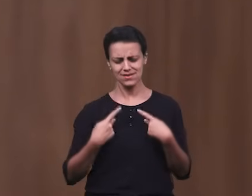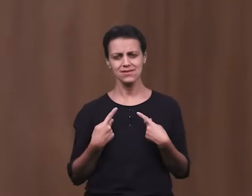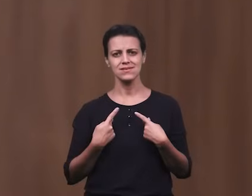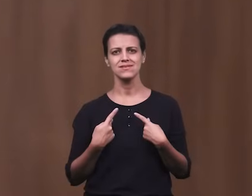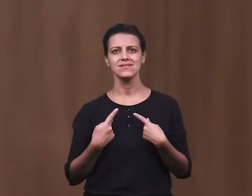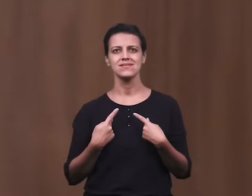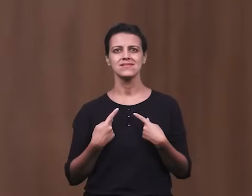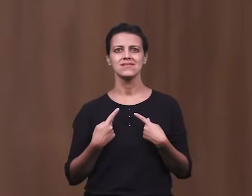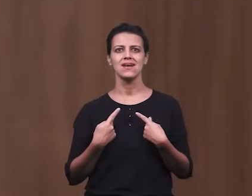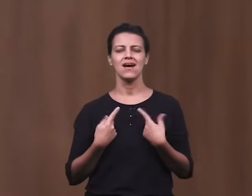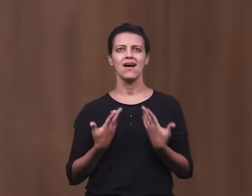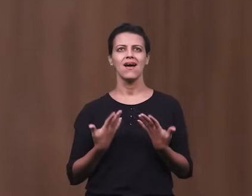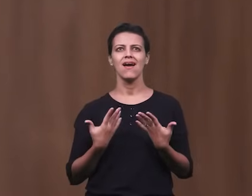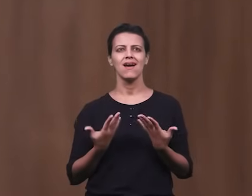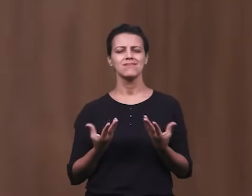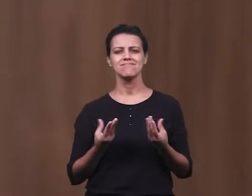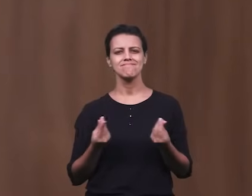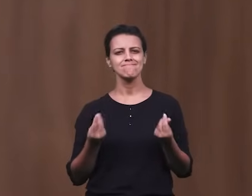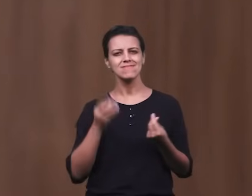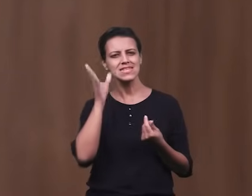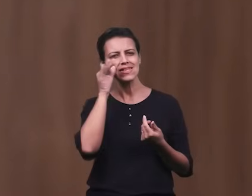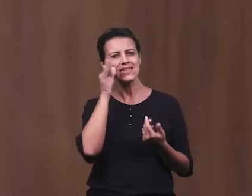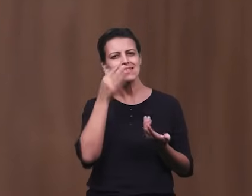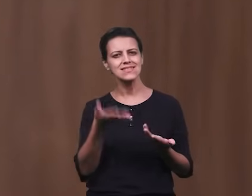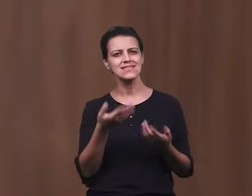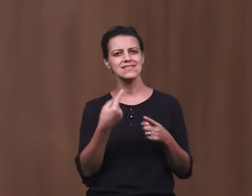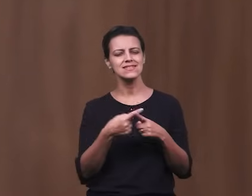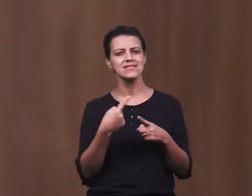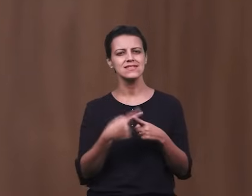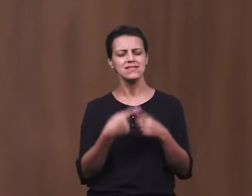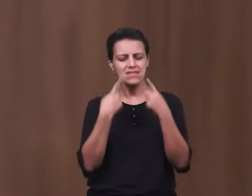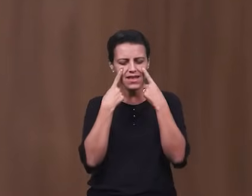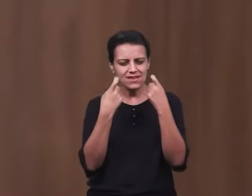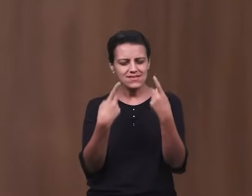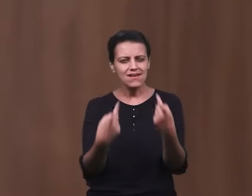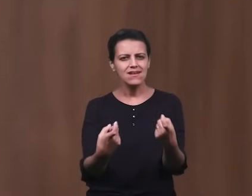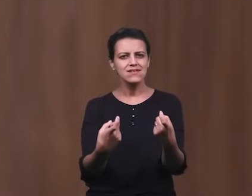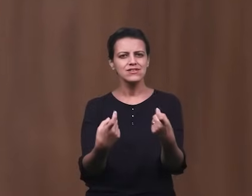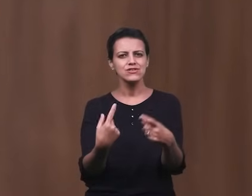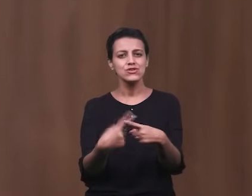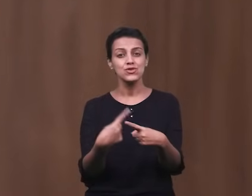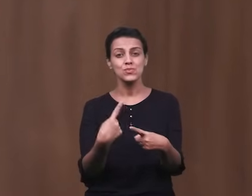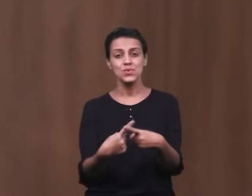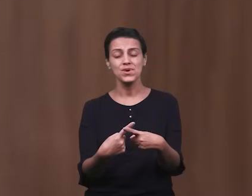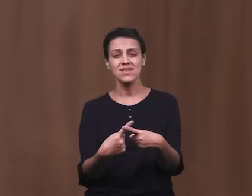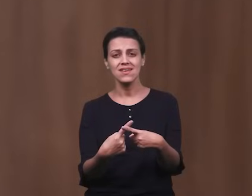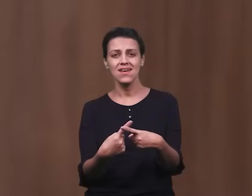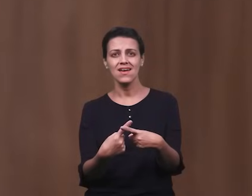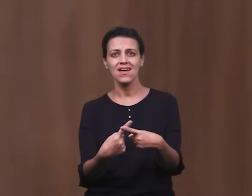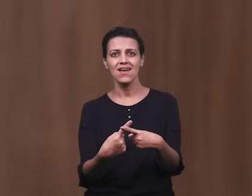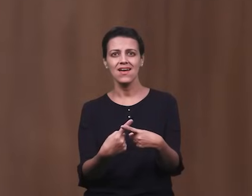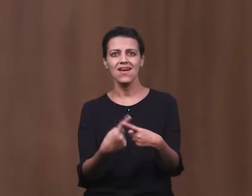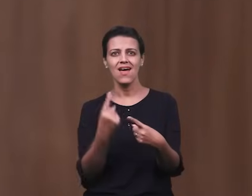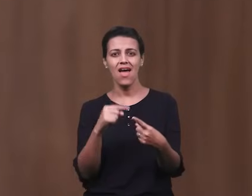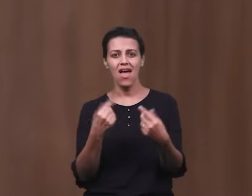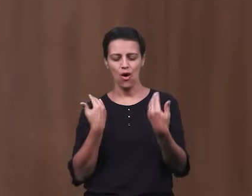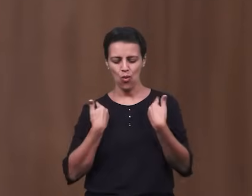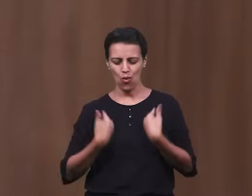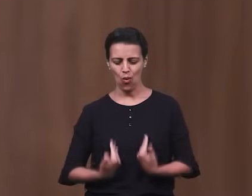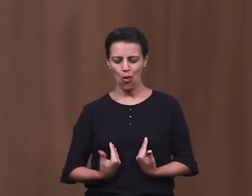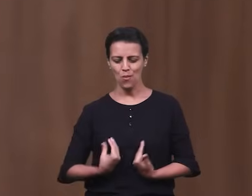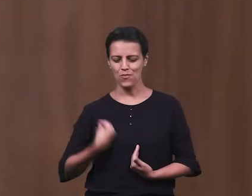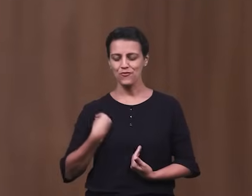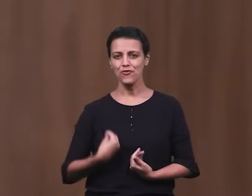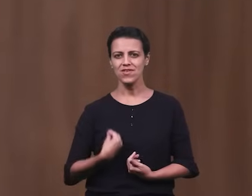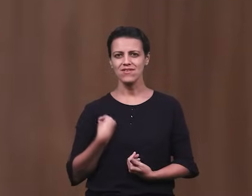é algo muito interessante da gente falar sobre isso, porque ele representa em muito um corpo vivo.